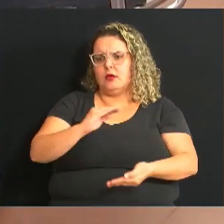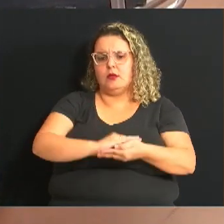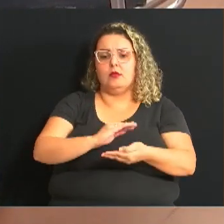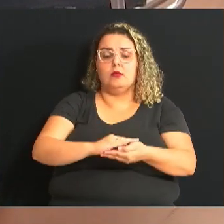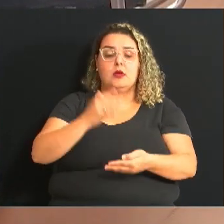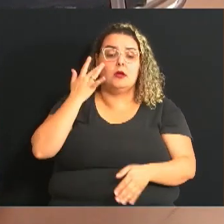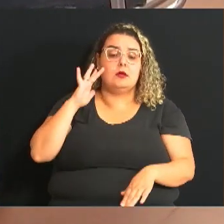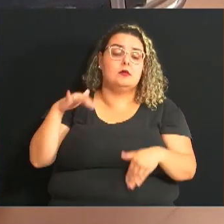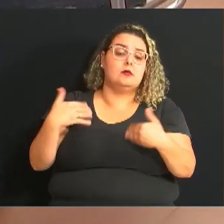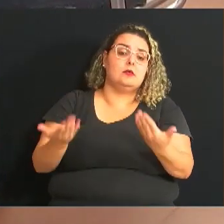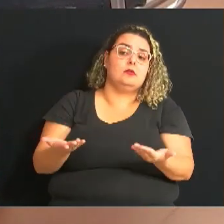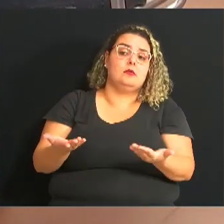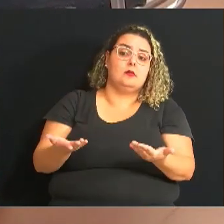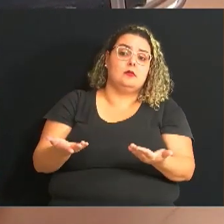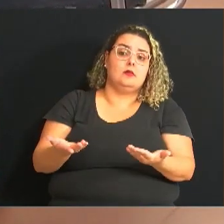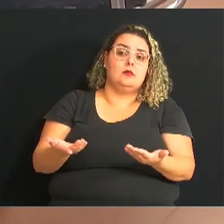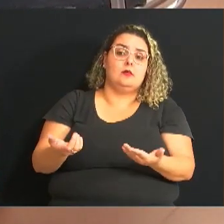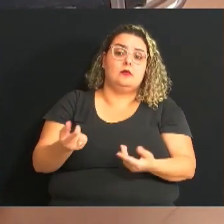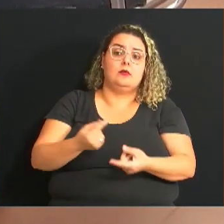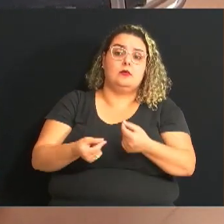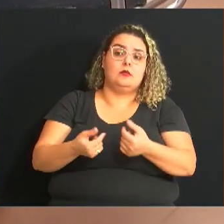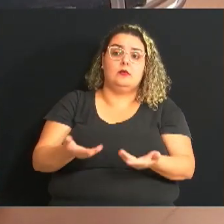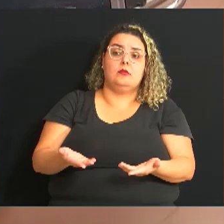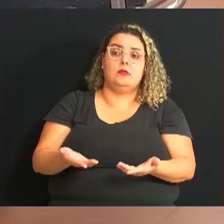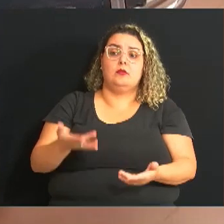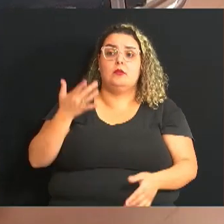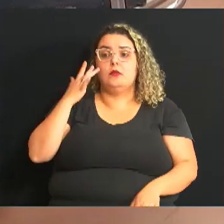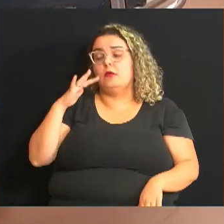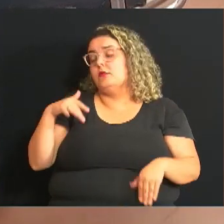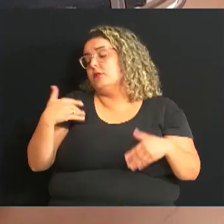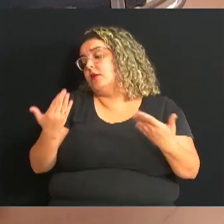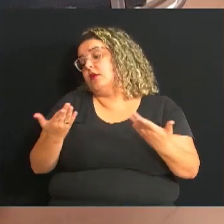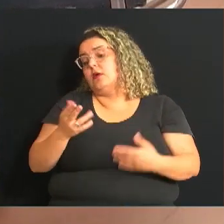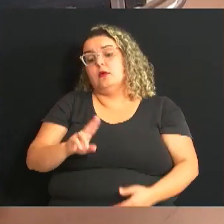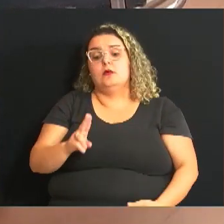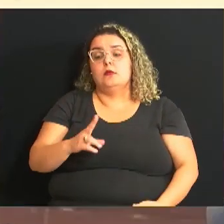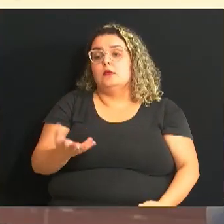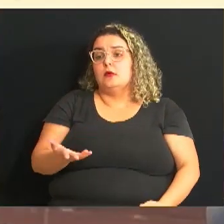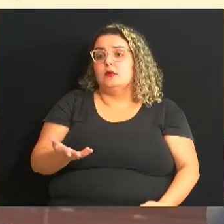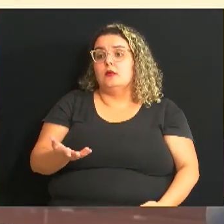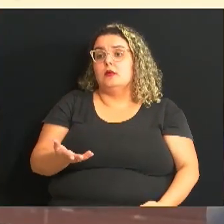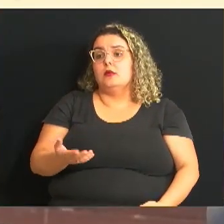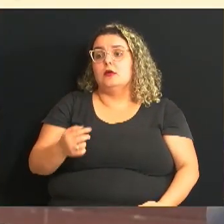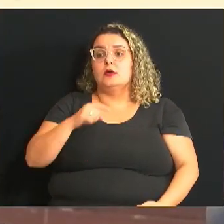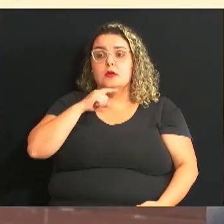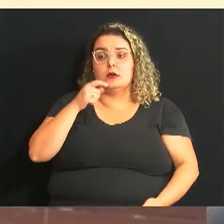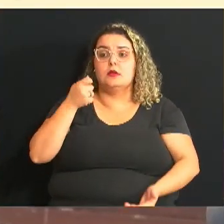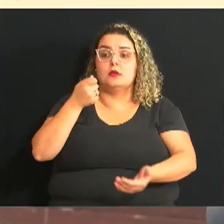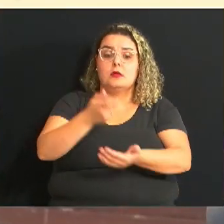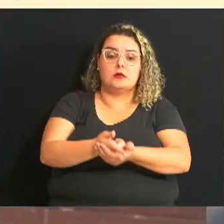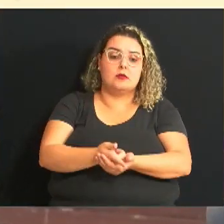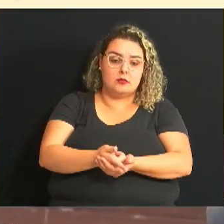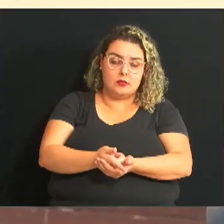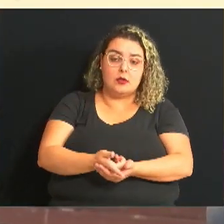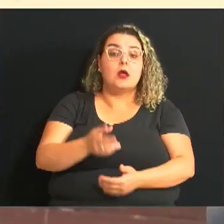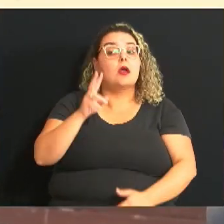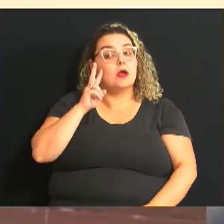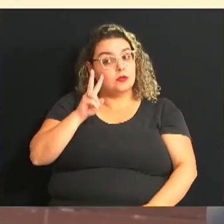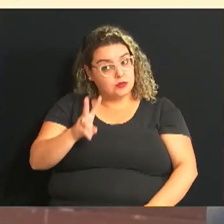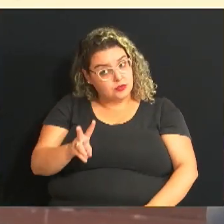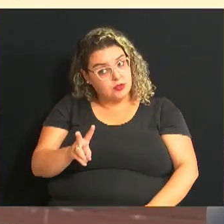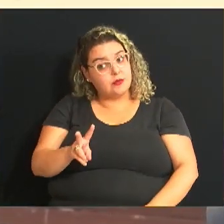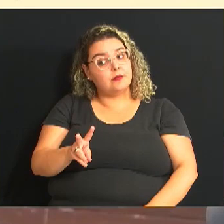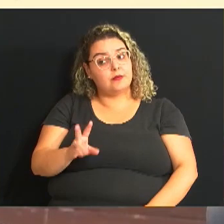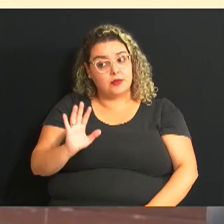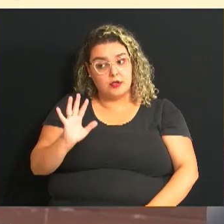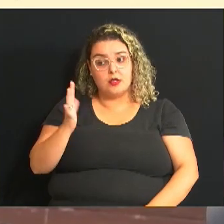vai esse dinheiro, eu não sei como que vai ser usado, e fica, e isso eu já vi muito. Né? Então,